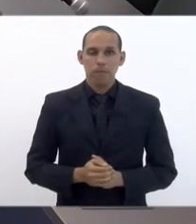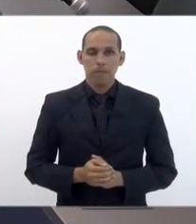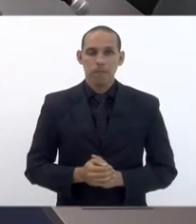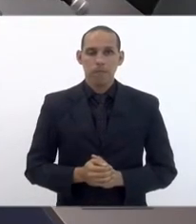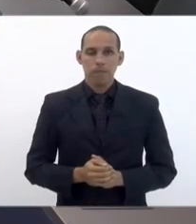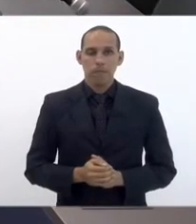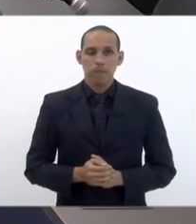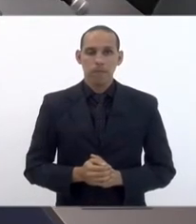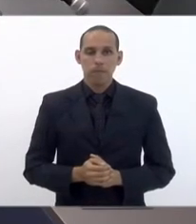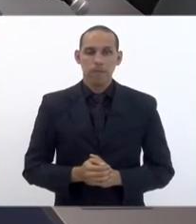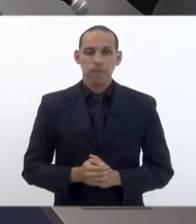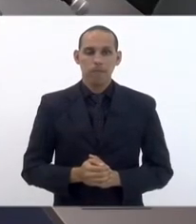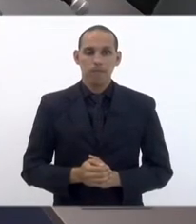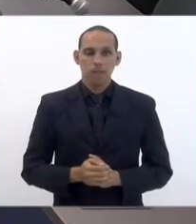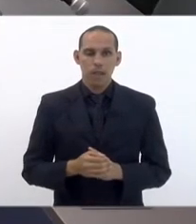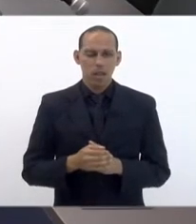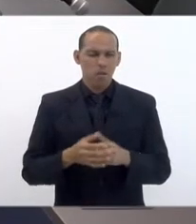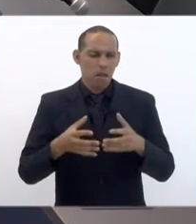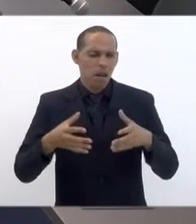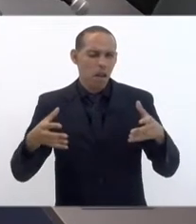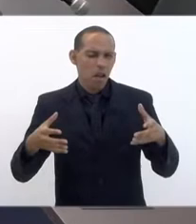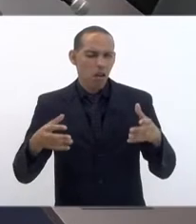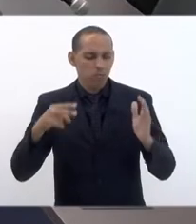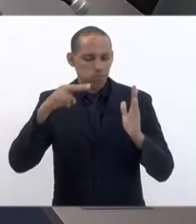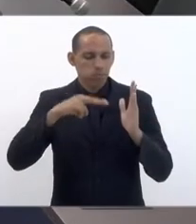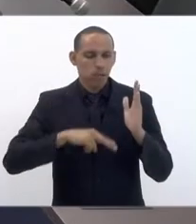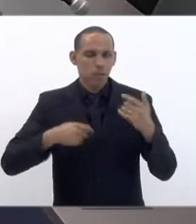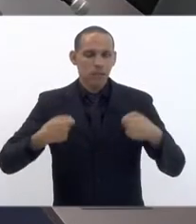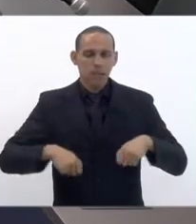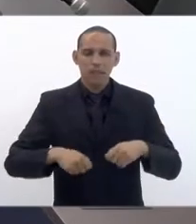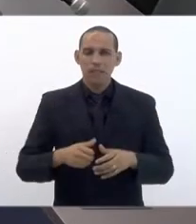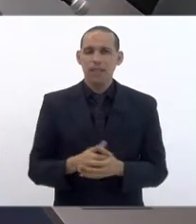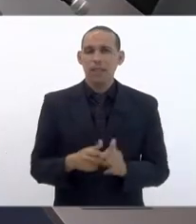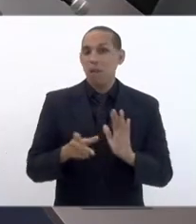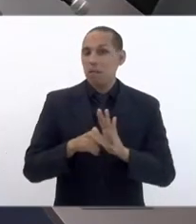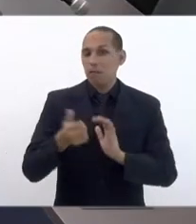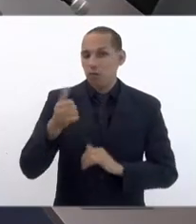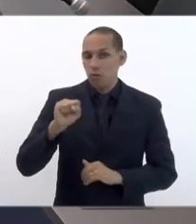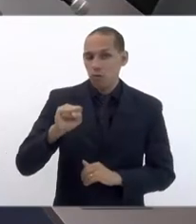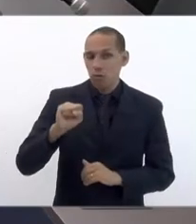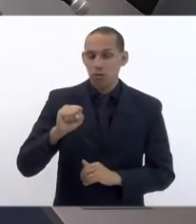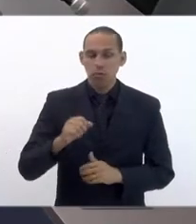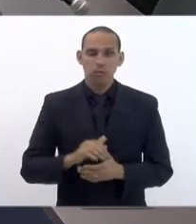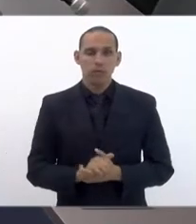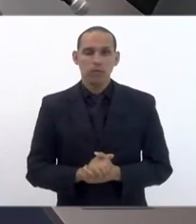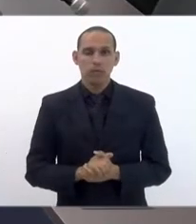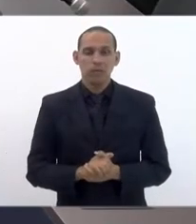Vamos lá. Original, ele é maior, é longo, tem que olhar. Mas são 18 emendas. Dois. Calma, aqui tem mais coisa.